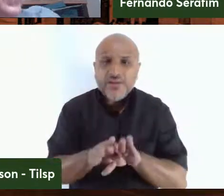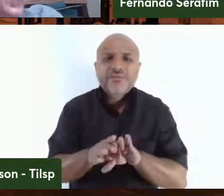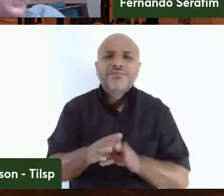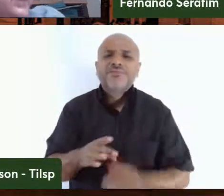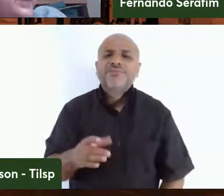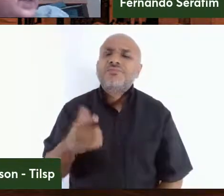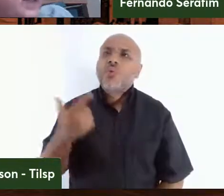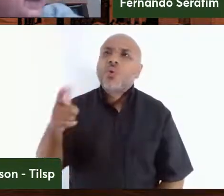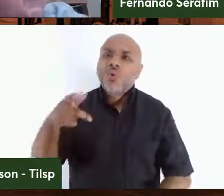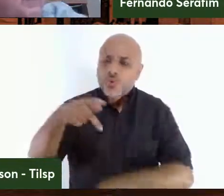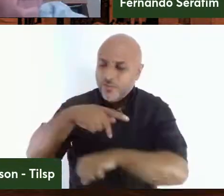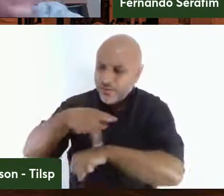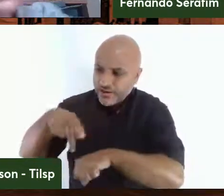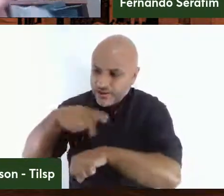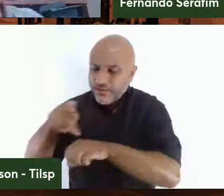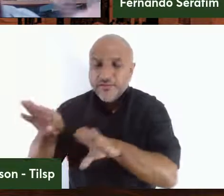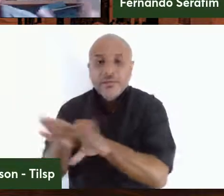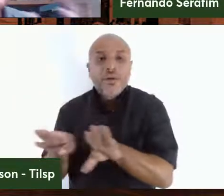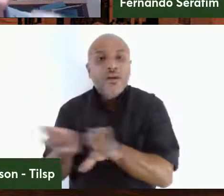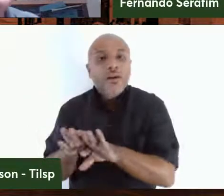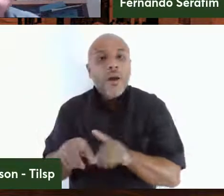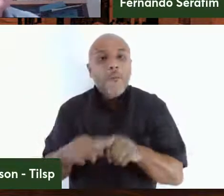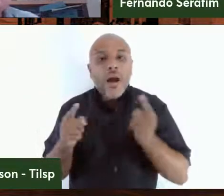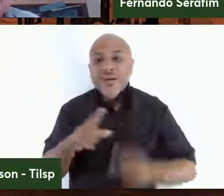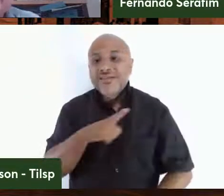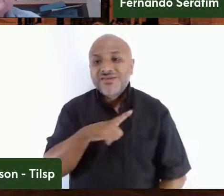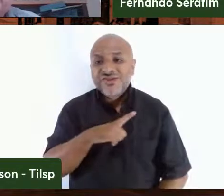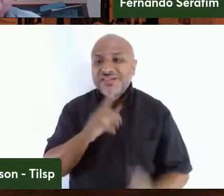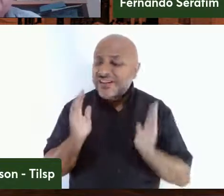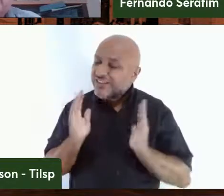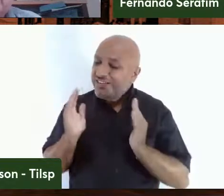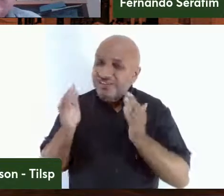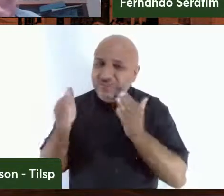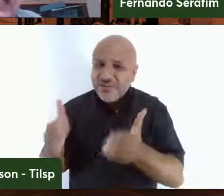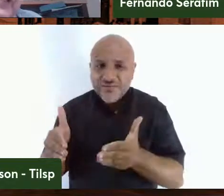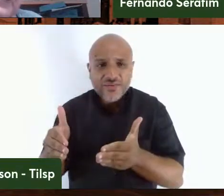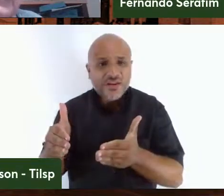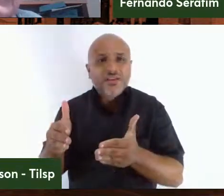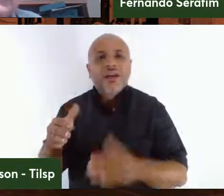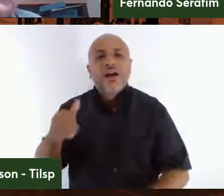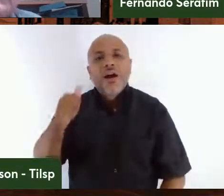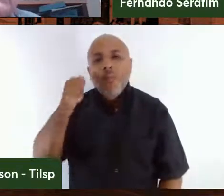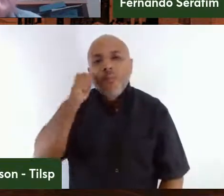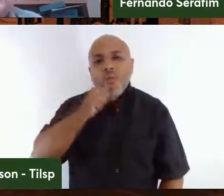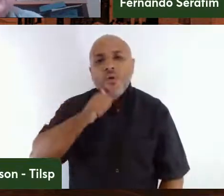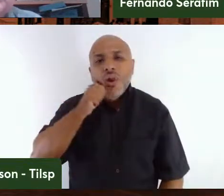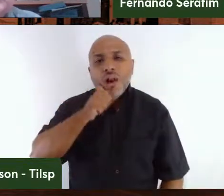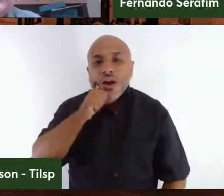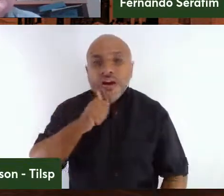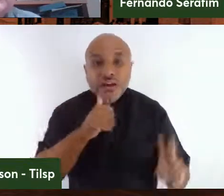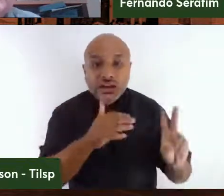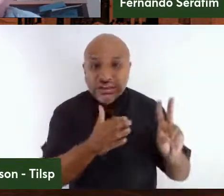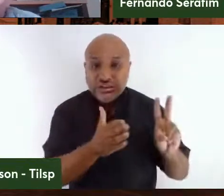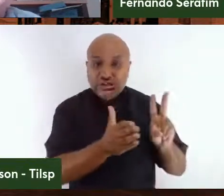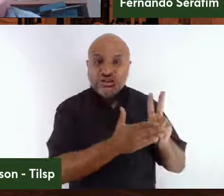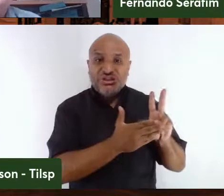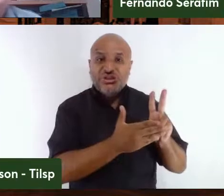estrangeiros. Quer dizer, mas tinha essa especificidade da mulher indígena, sabe? Porque eu não